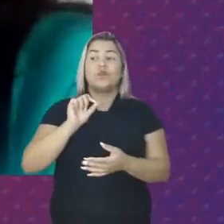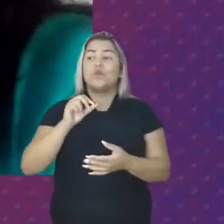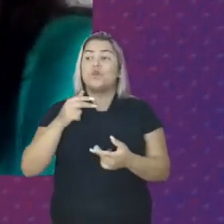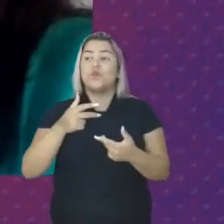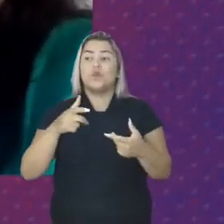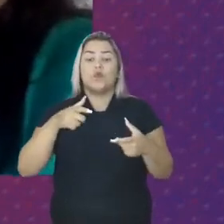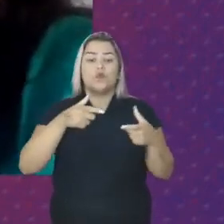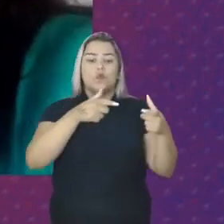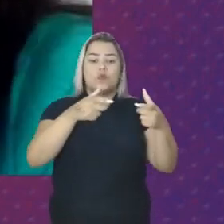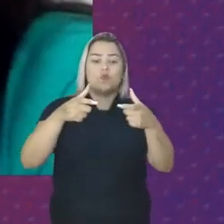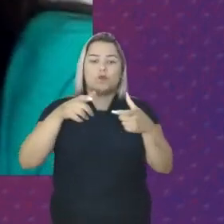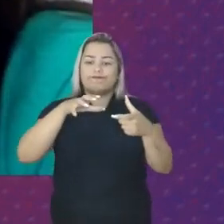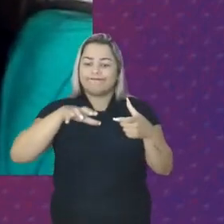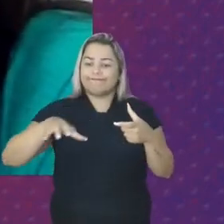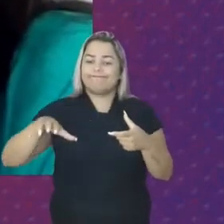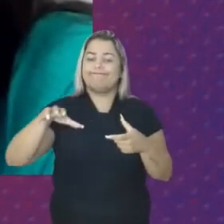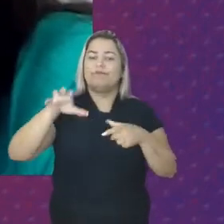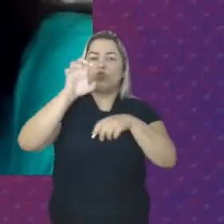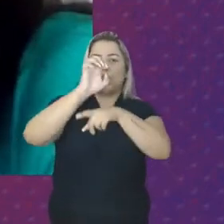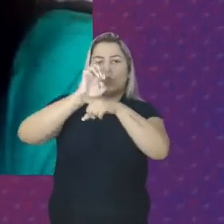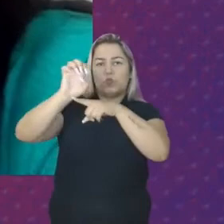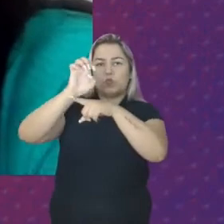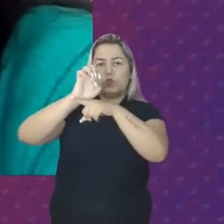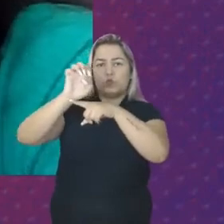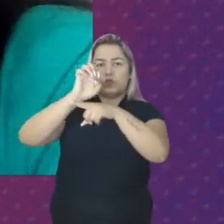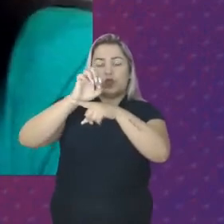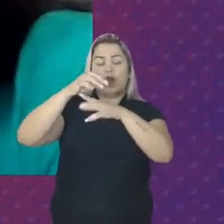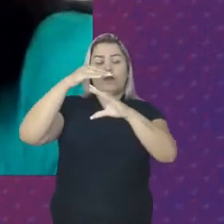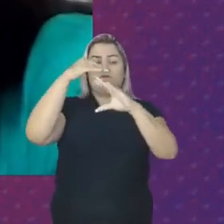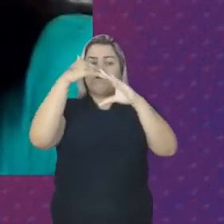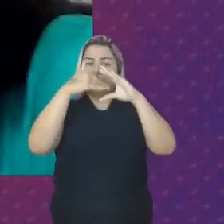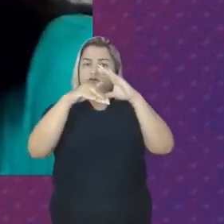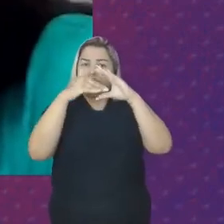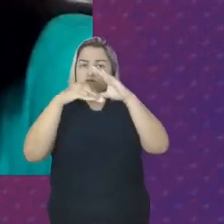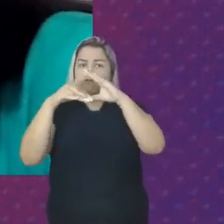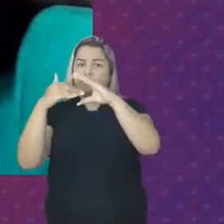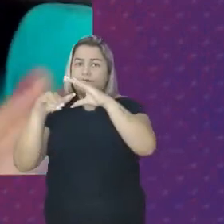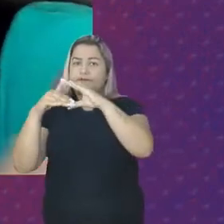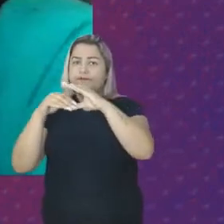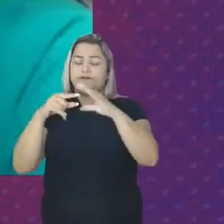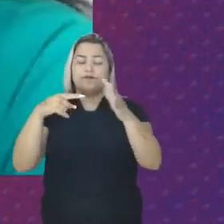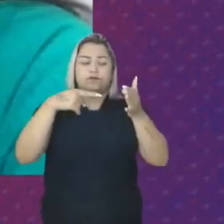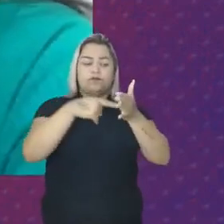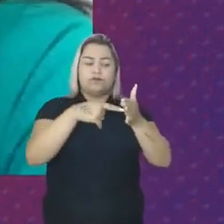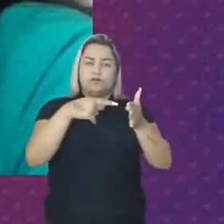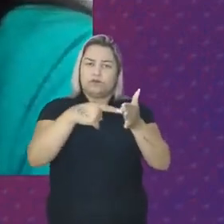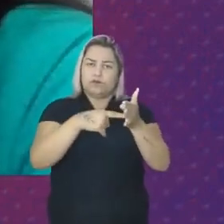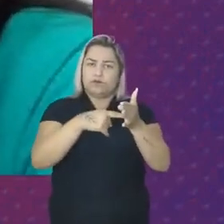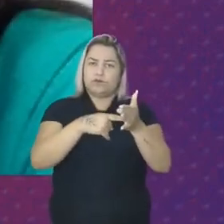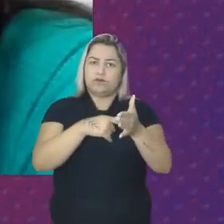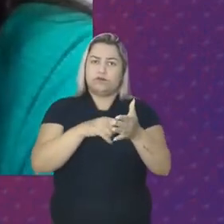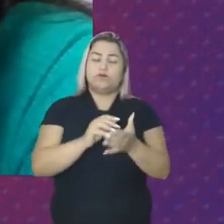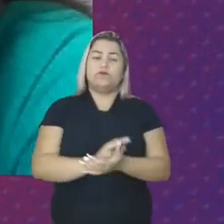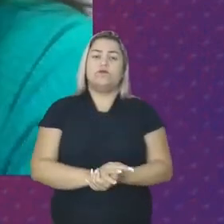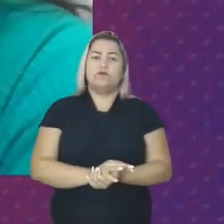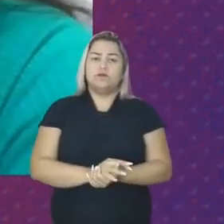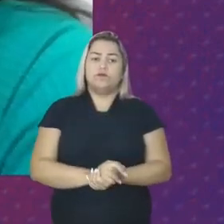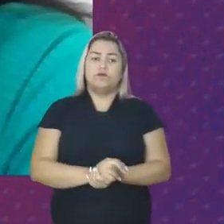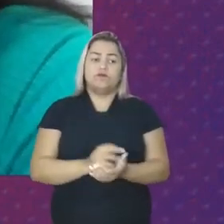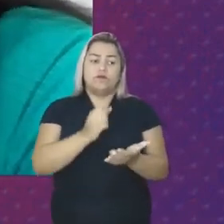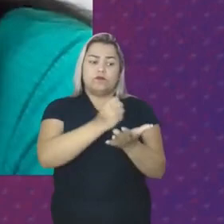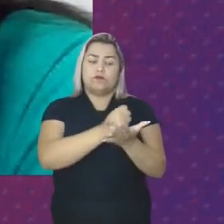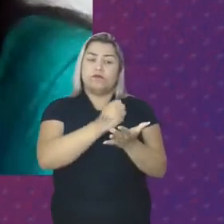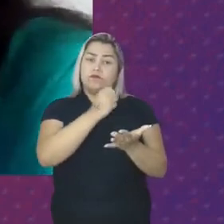focais em cada estado para que a gente possa estar enviando essas denúncias. Então, os ACTs, que são os acordos